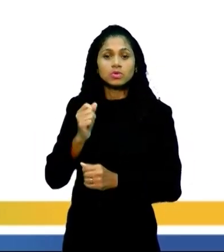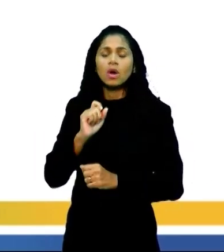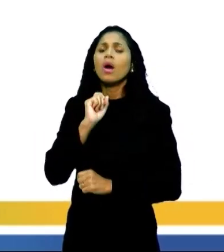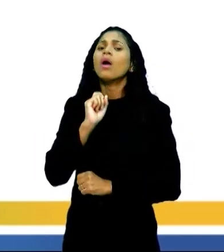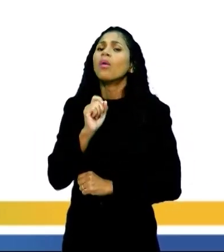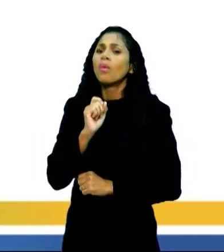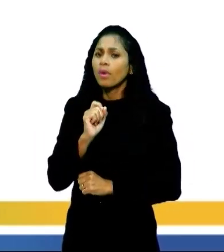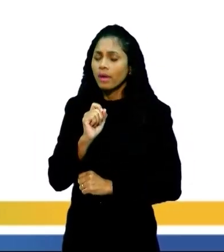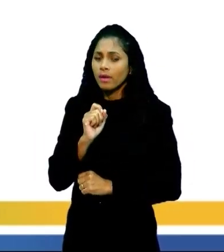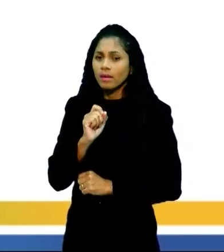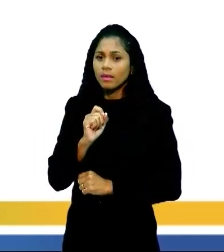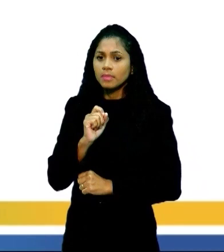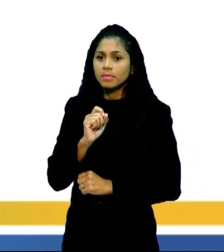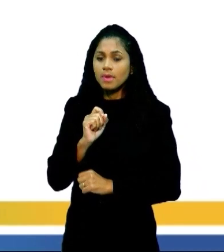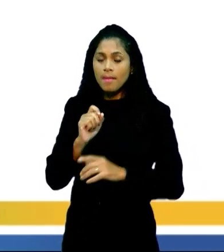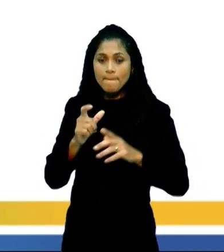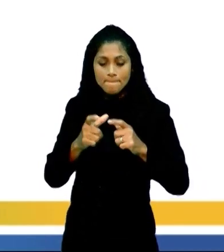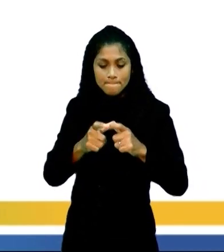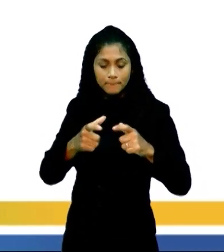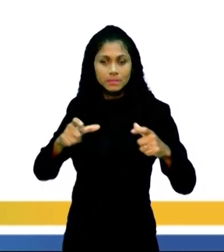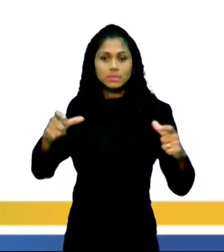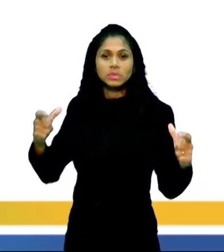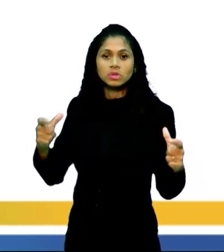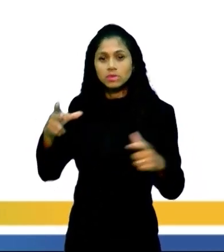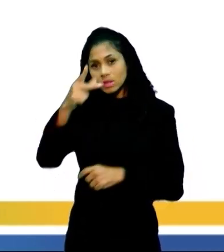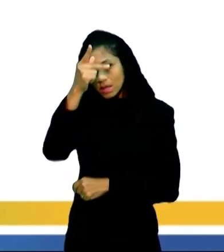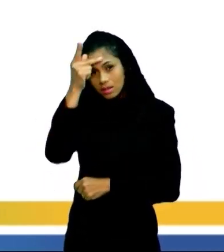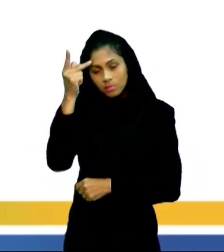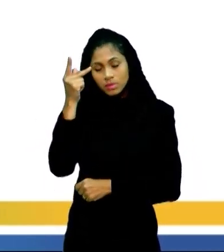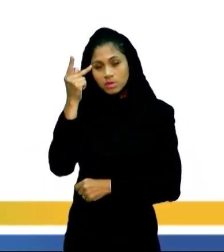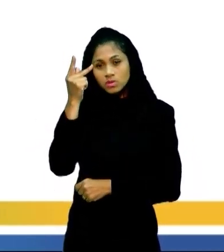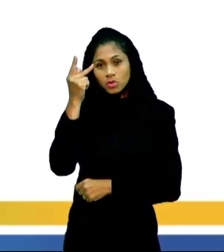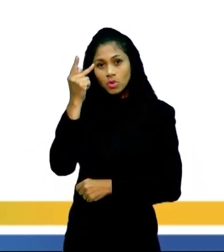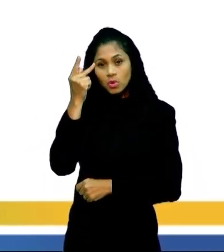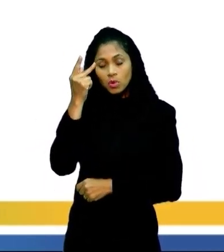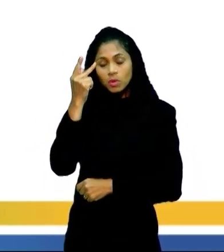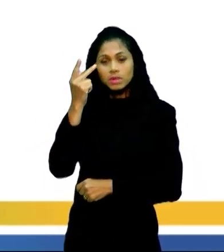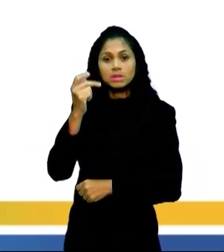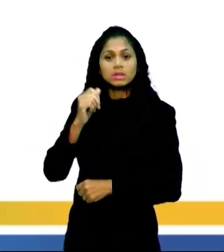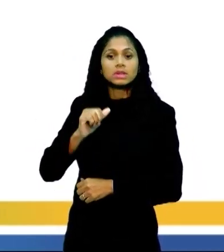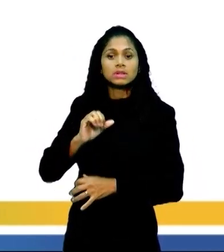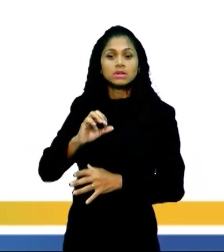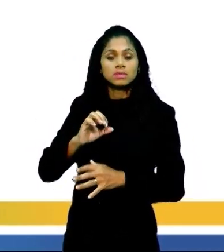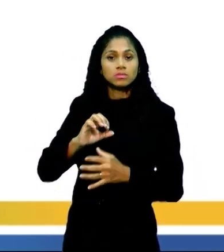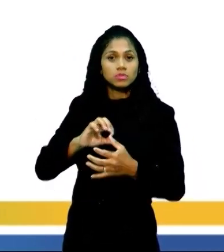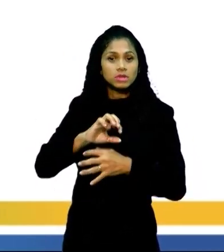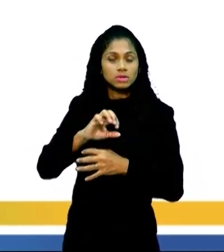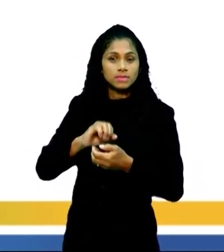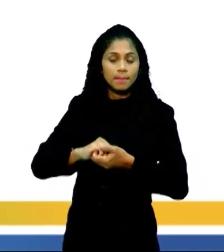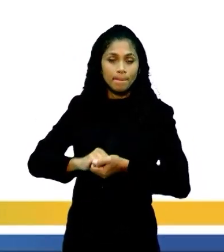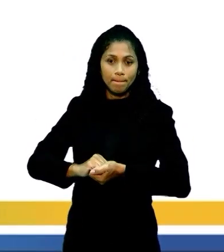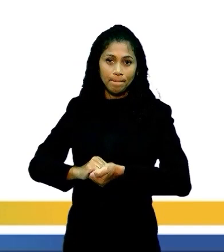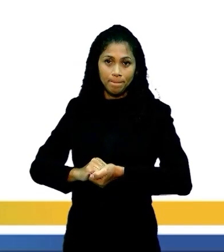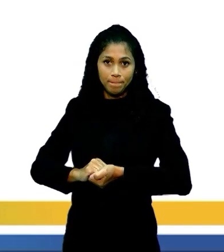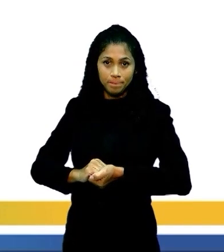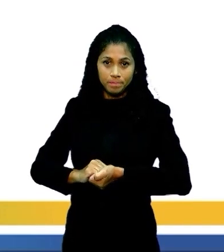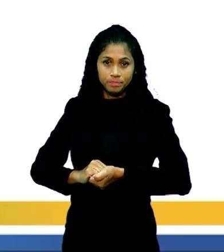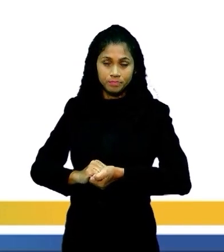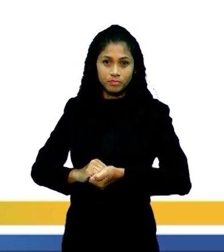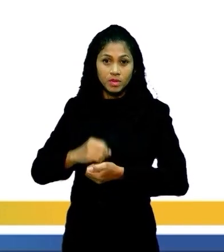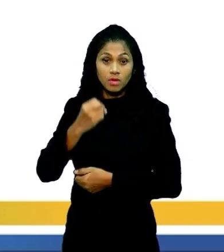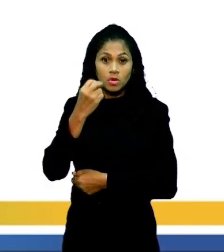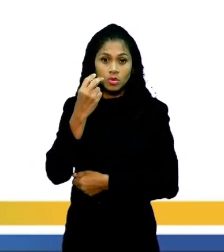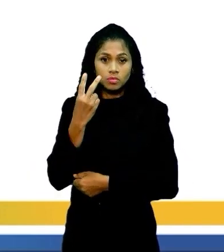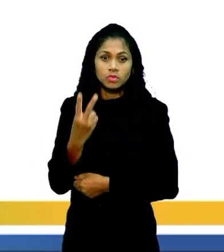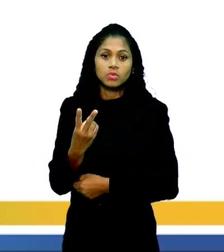de pessoas que não recicla por não achar importante. 2,